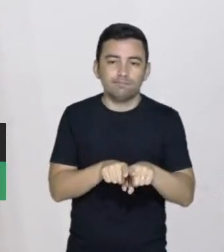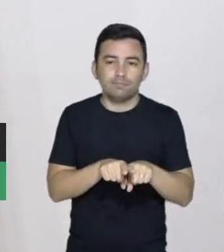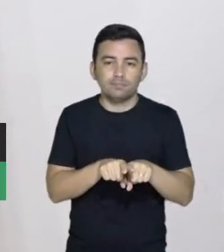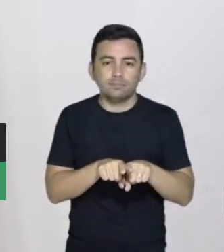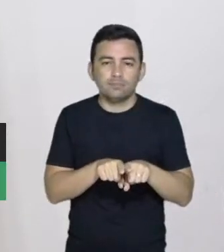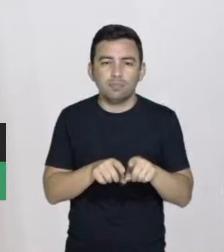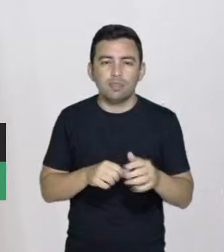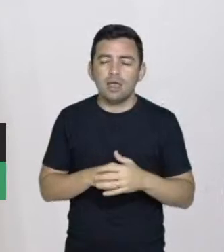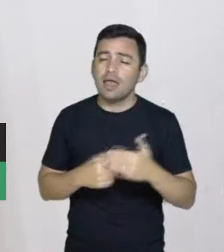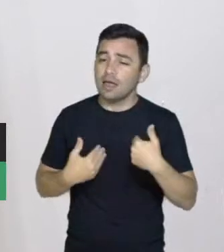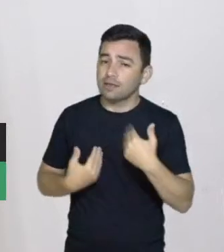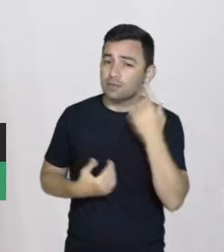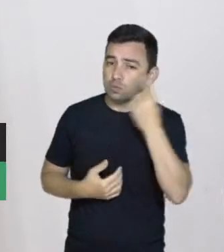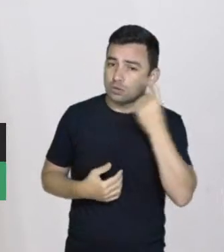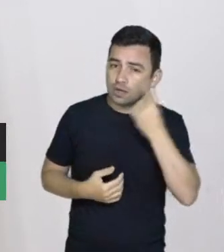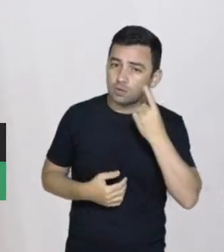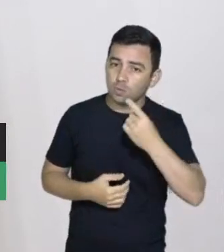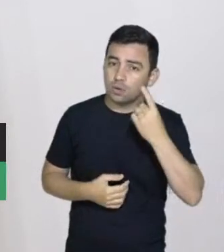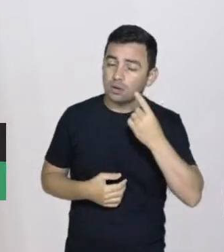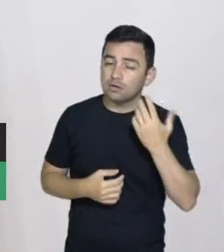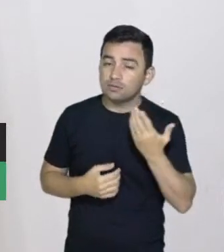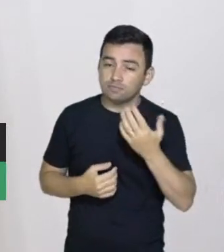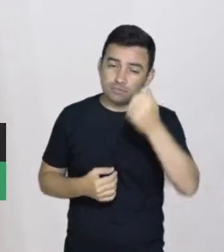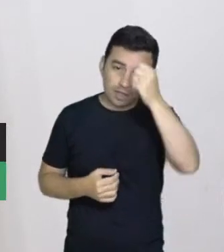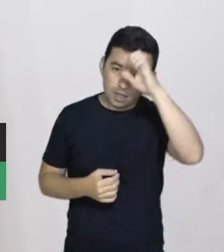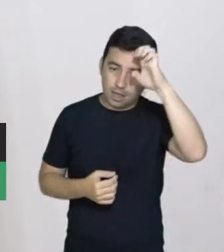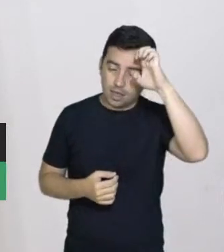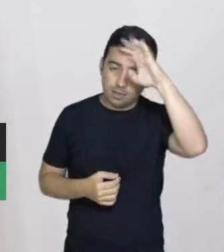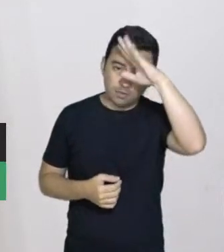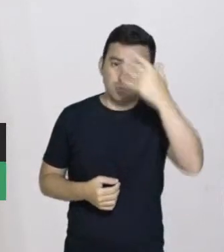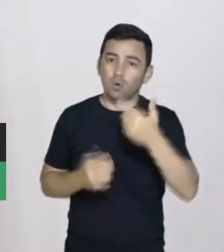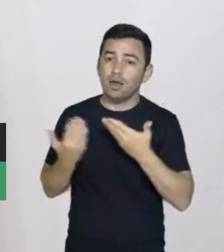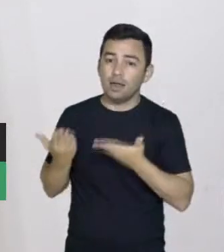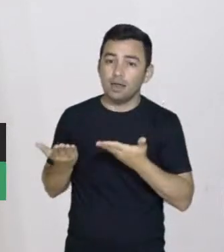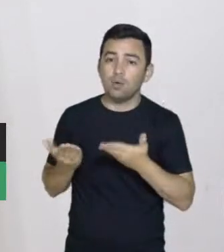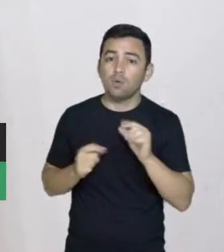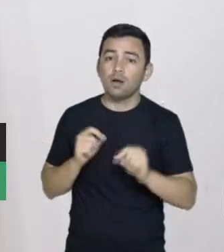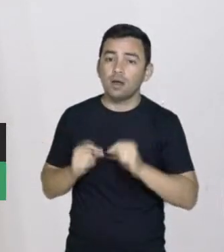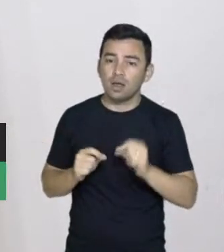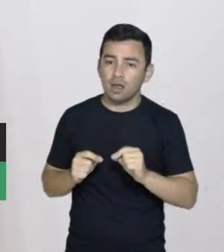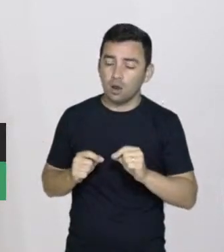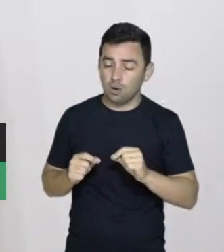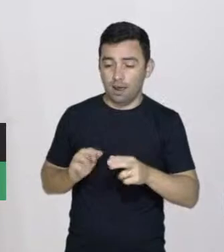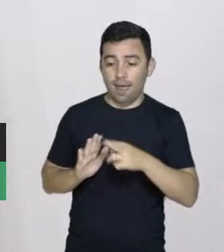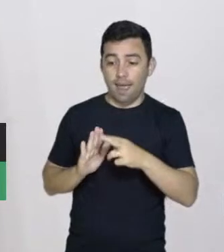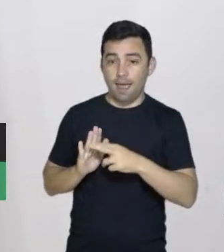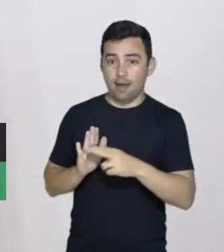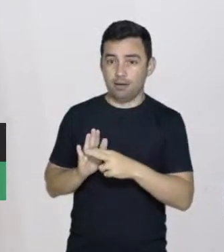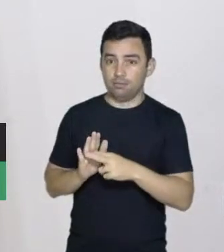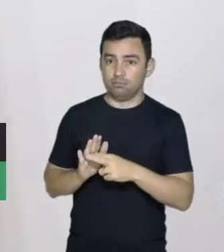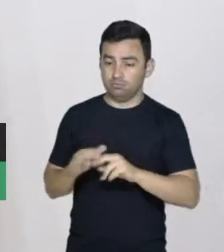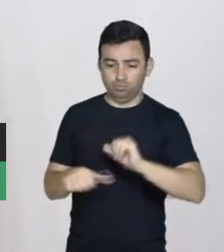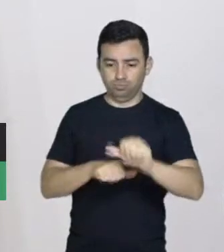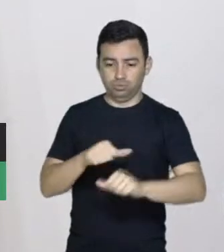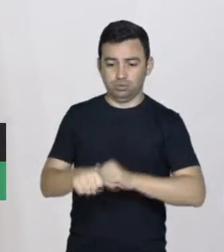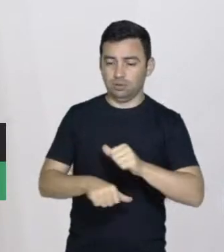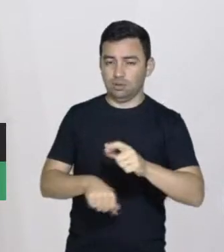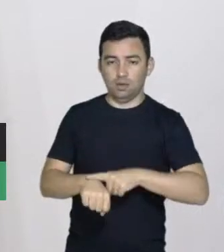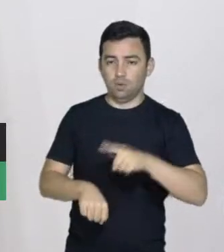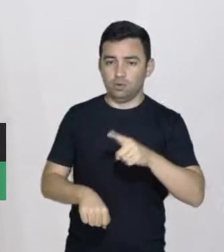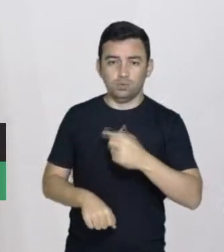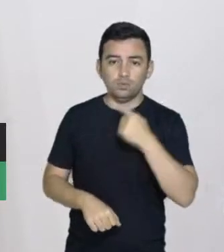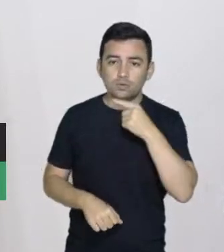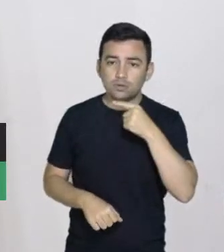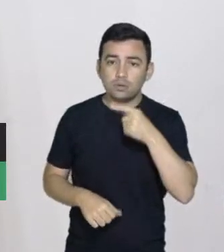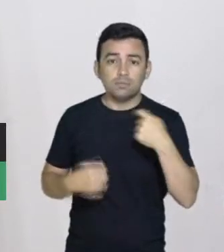aí, deputado Emerson, não dá para mudar a regra do jogo com o jogo andando. A reorganização de governo é legítima e é